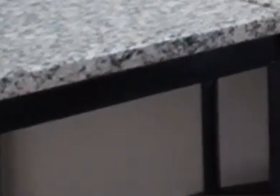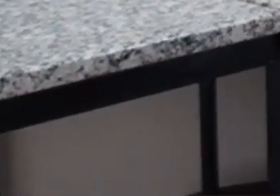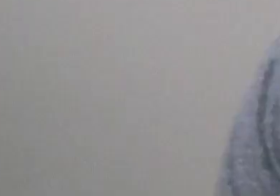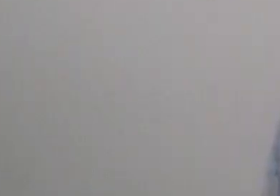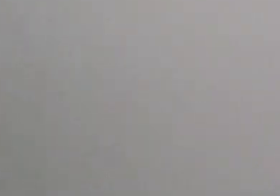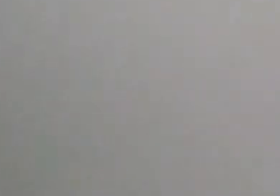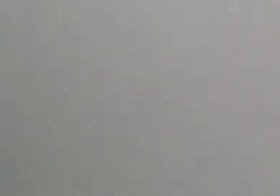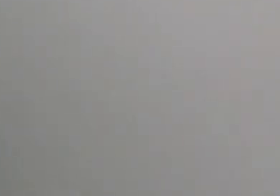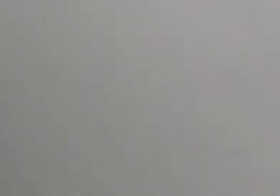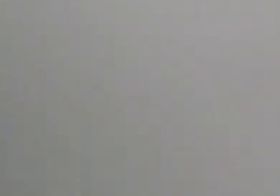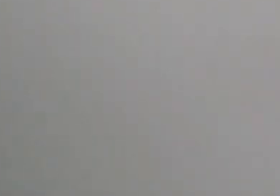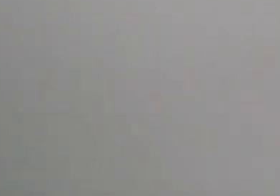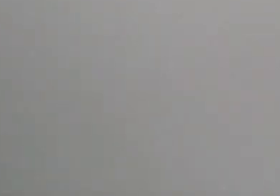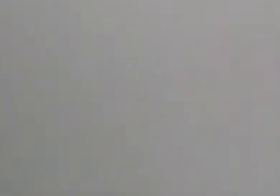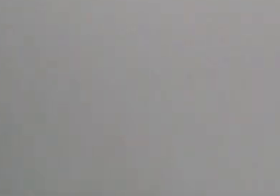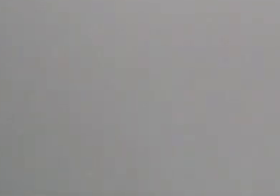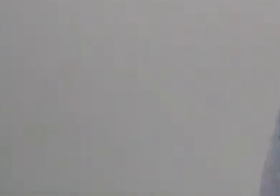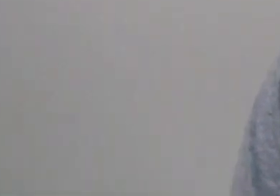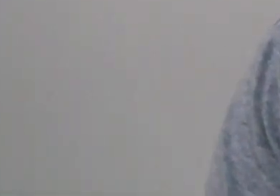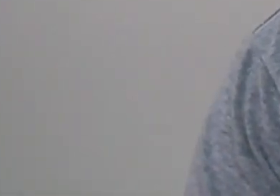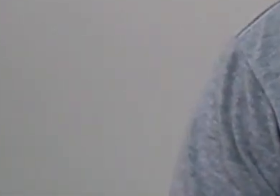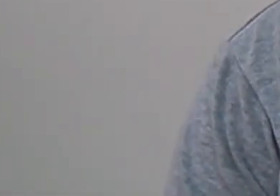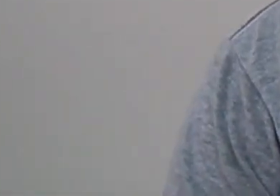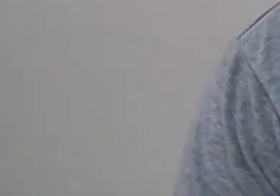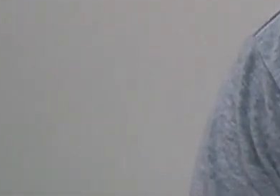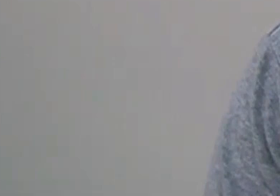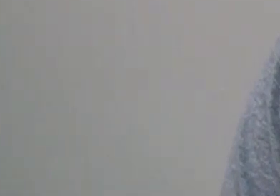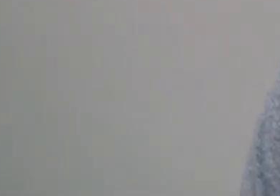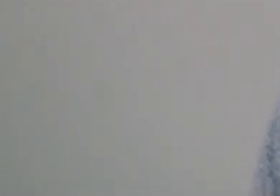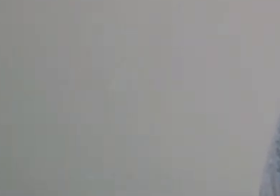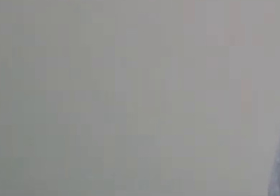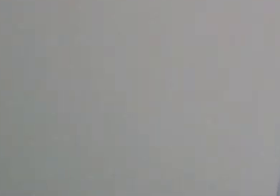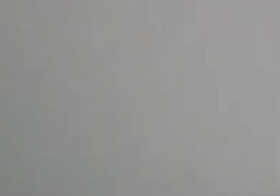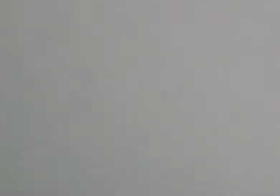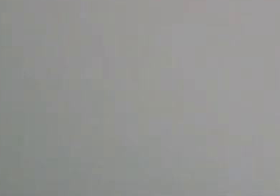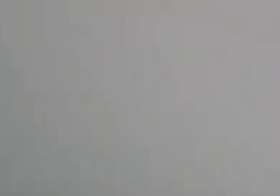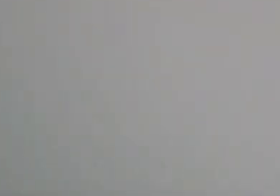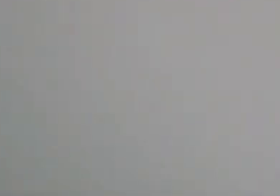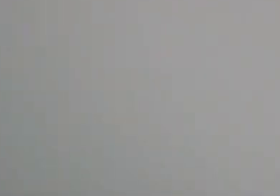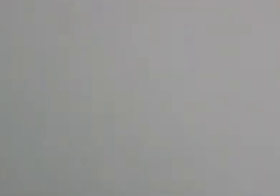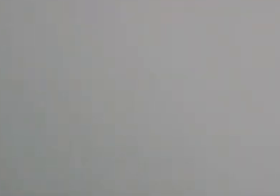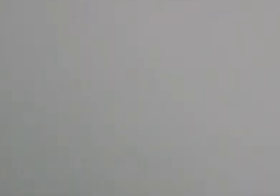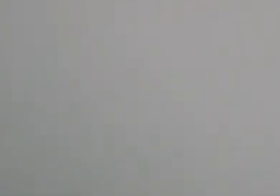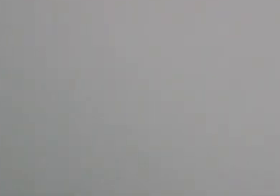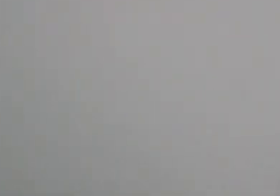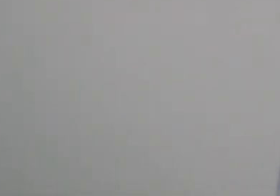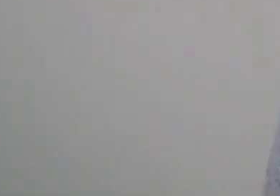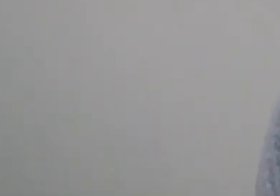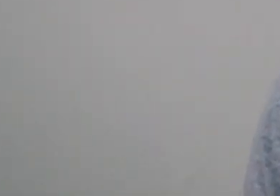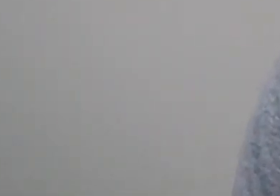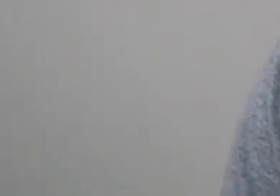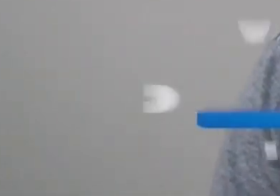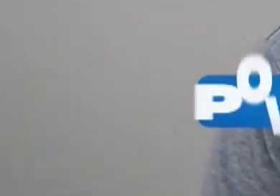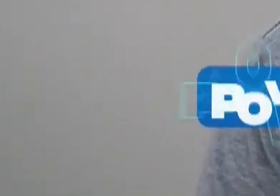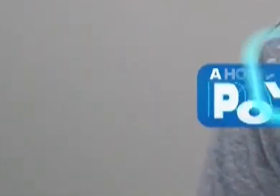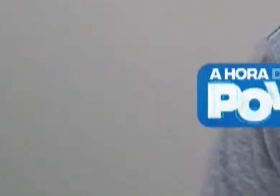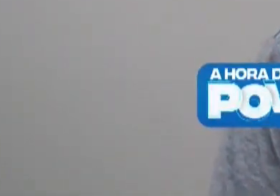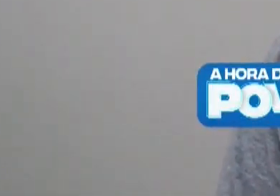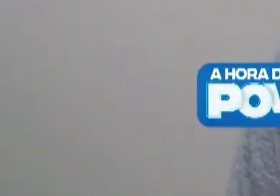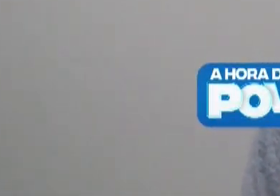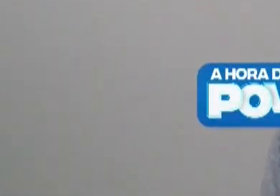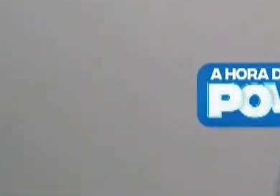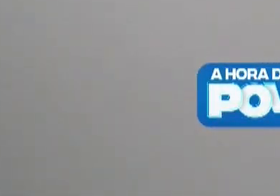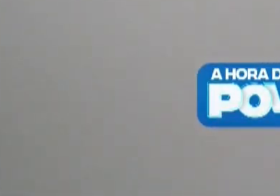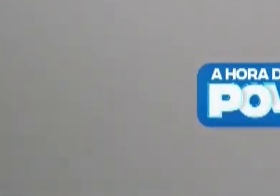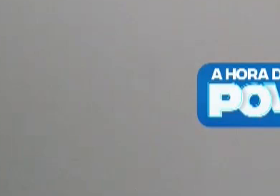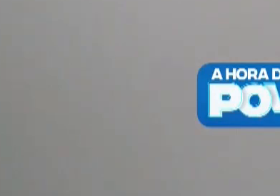estar. Olá, Fábio, que é o Juan Fontinelli, né, amigo de longas datas. Gostaria nesse momento, Fábio,